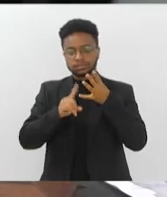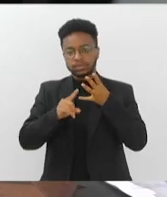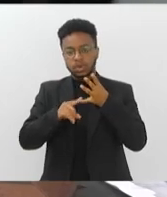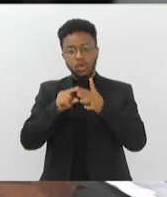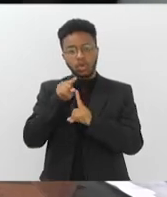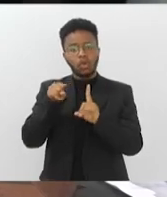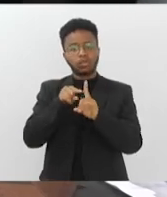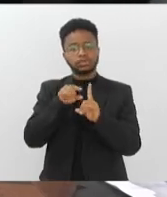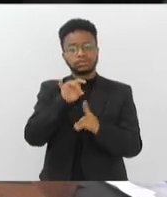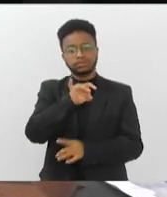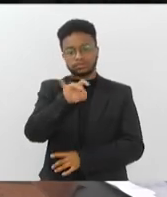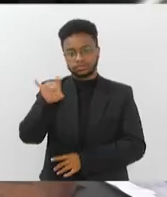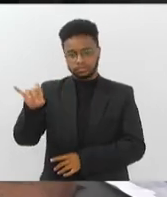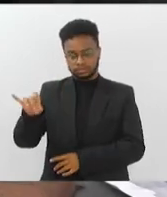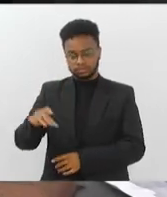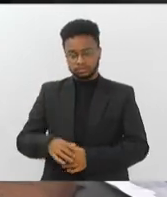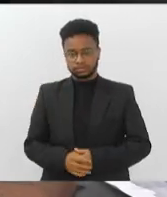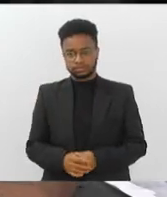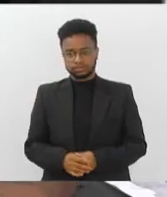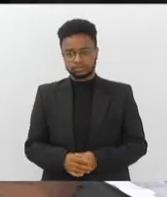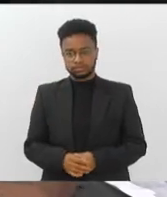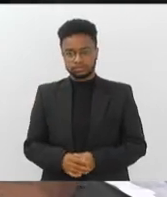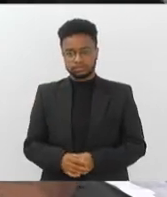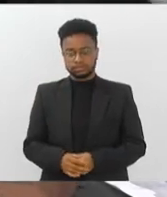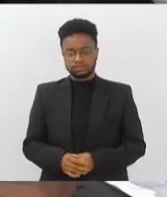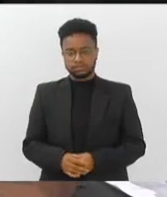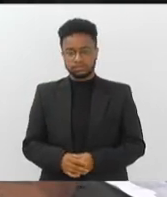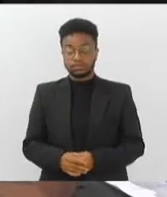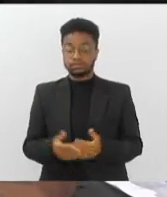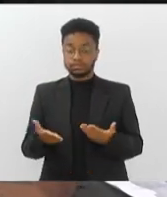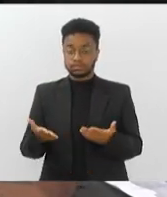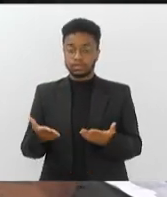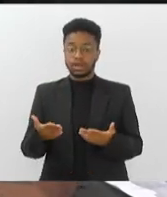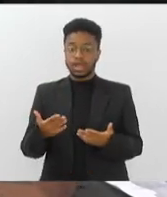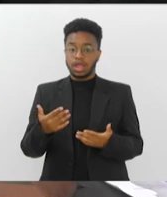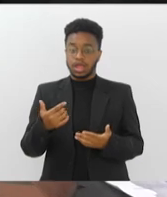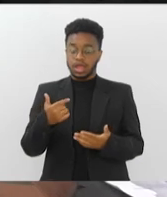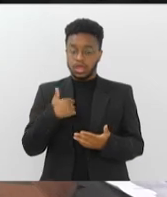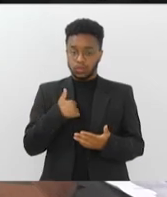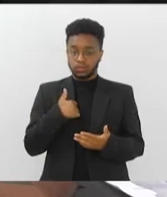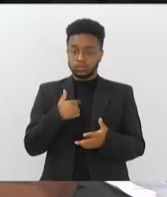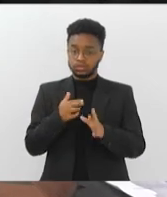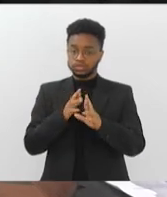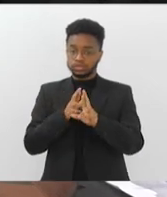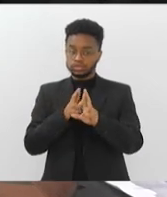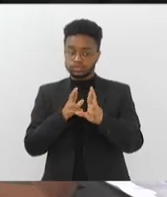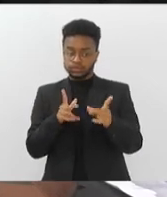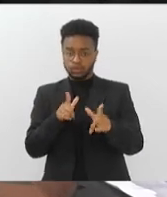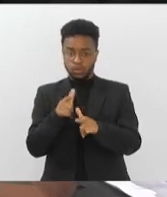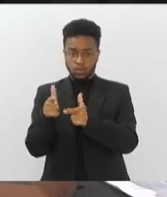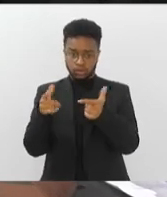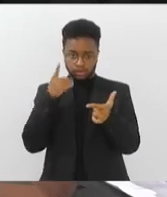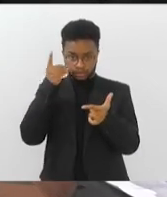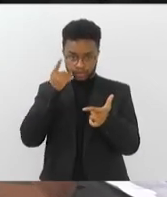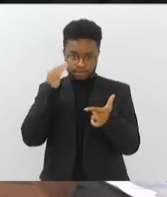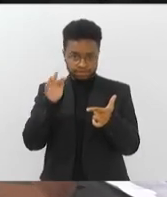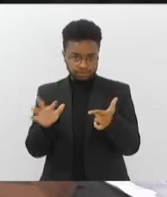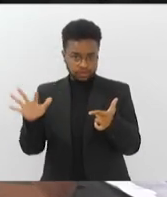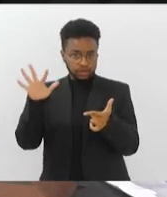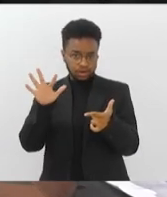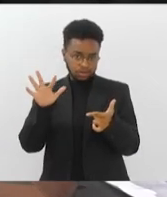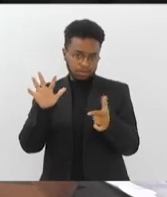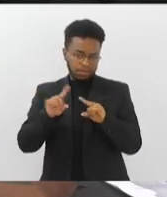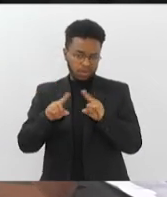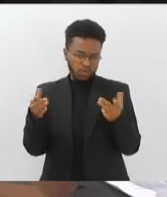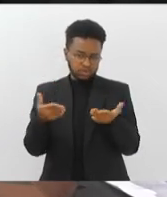de cada emenda. Eu quero dizer que eu, ao contrário de alguns deputados federais, mas esse não é o nosso tema